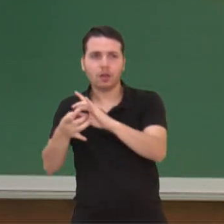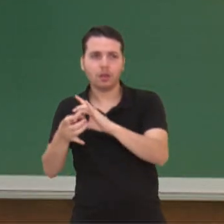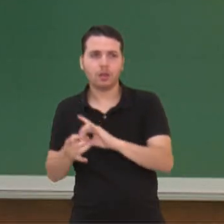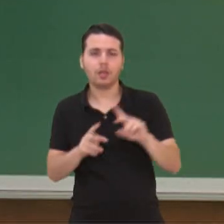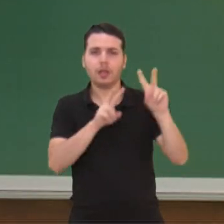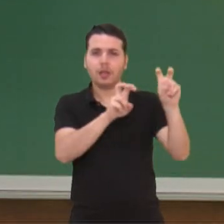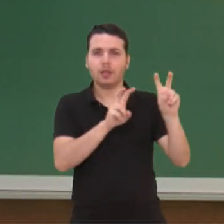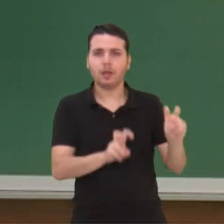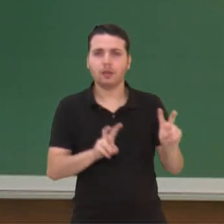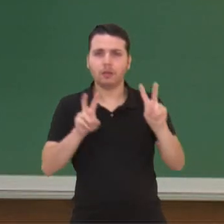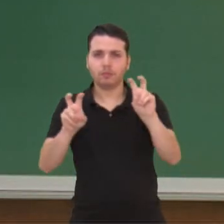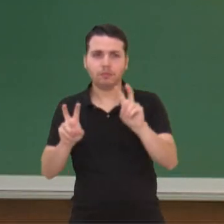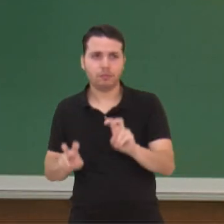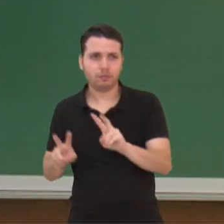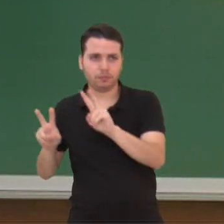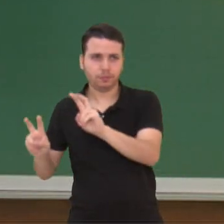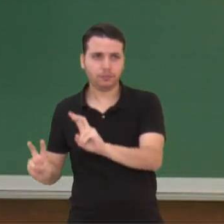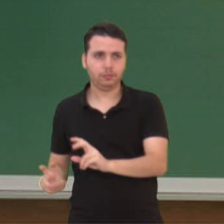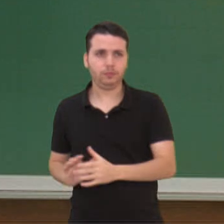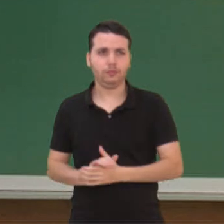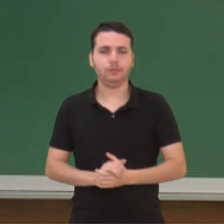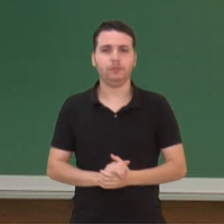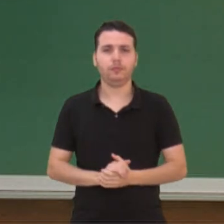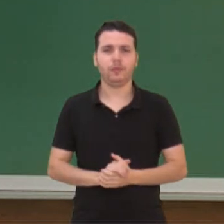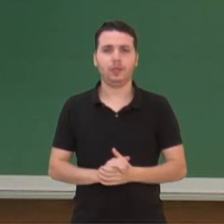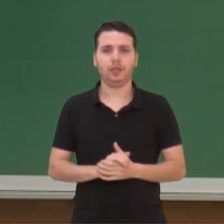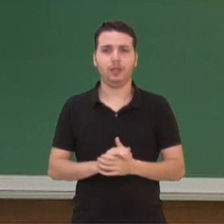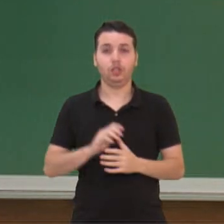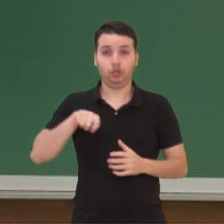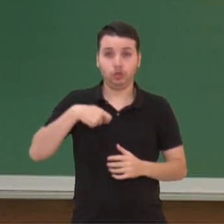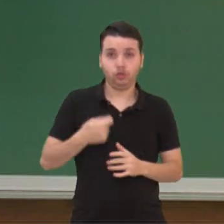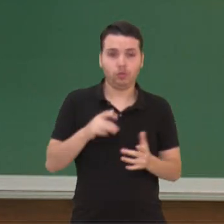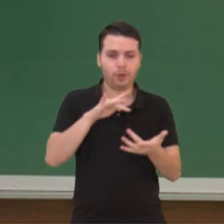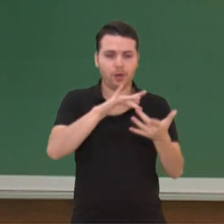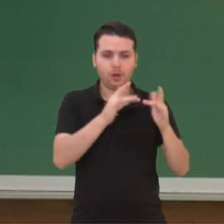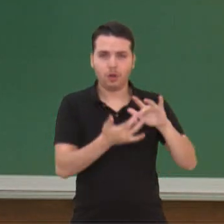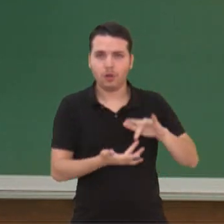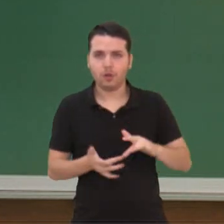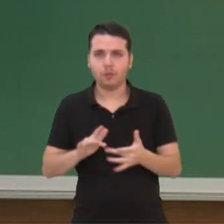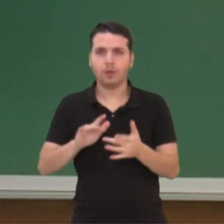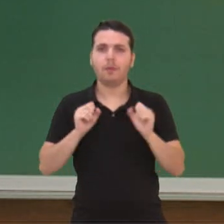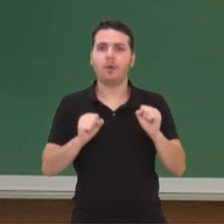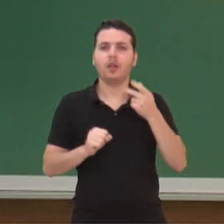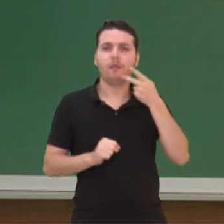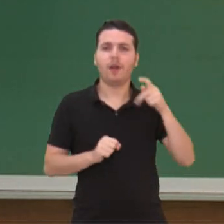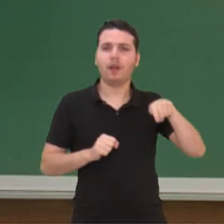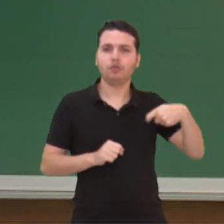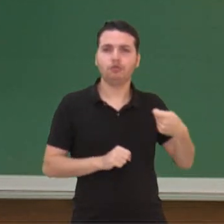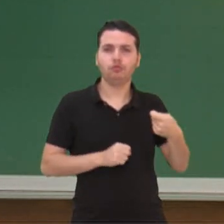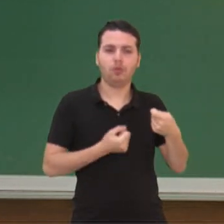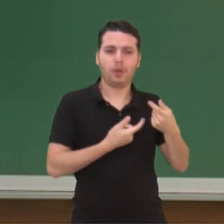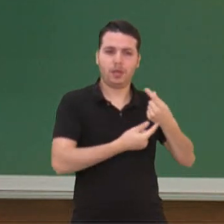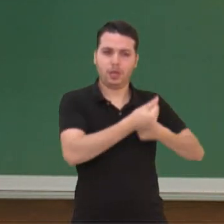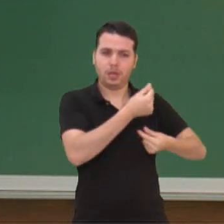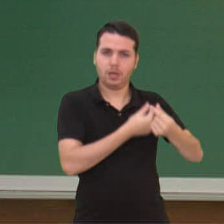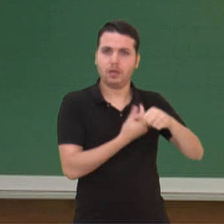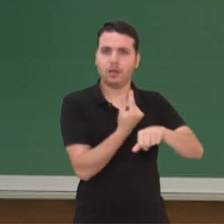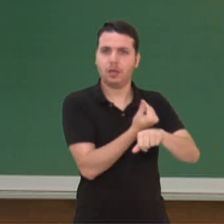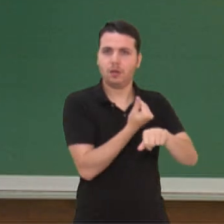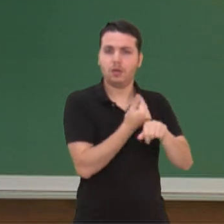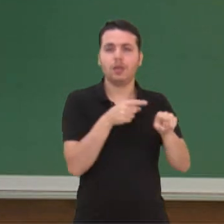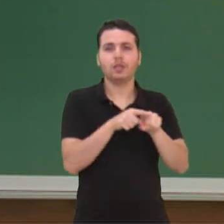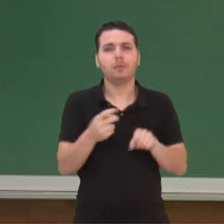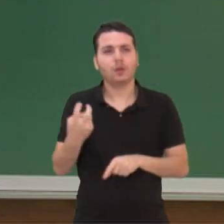temas. Então, veja. Em relação à globalização, nós podemos falar da questão econômica, nós podemos falar da questão